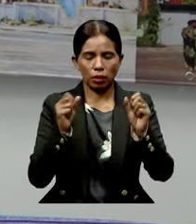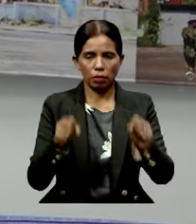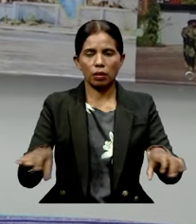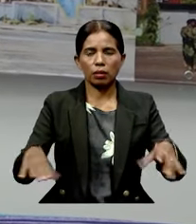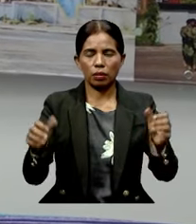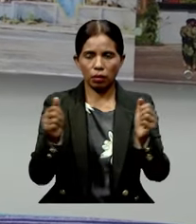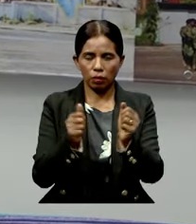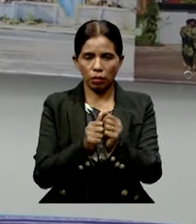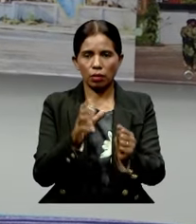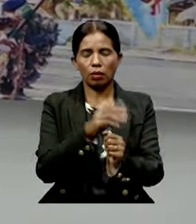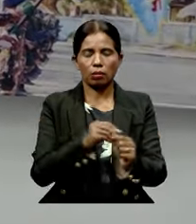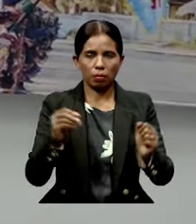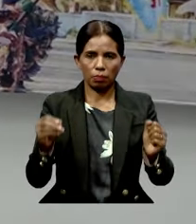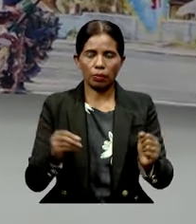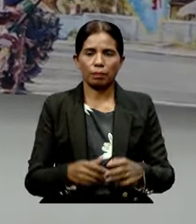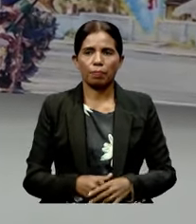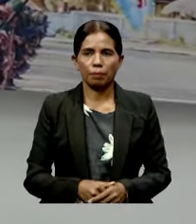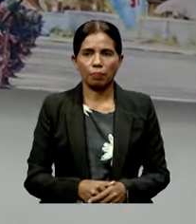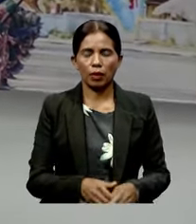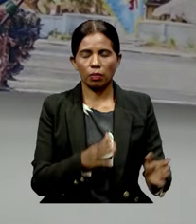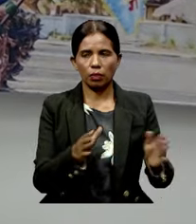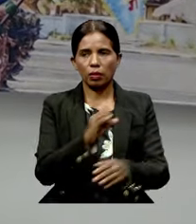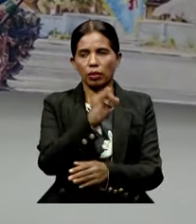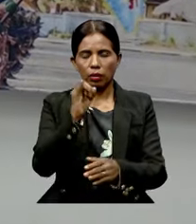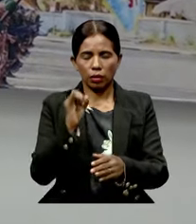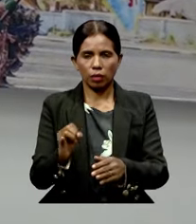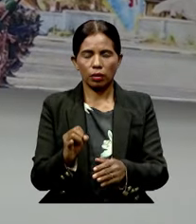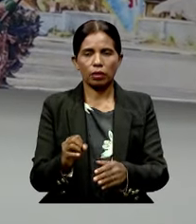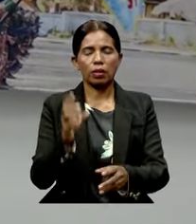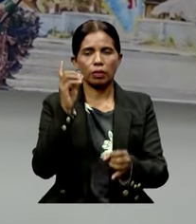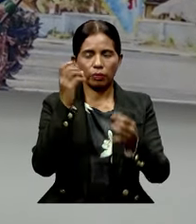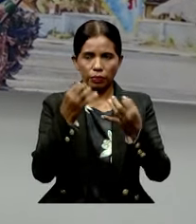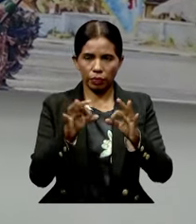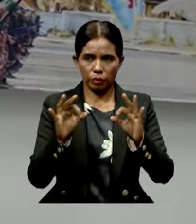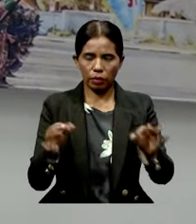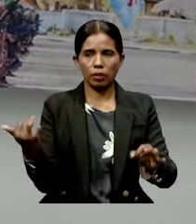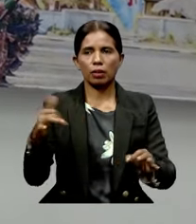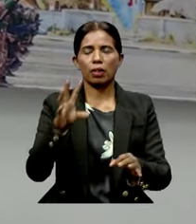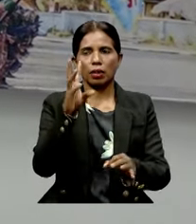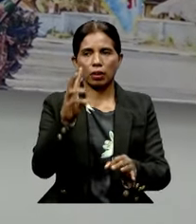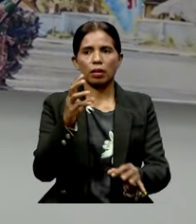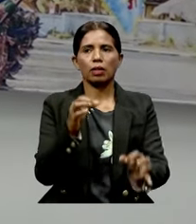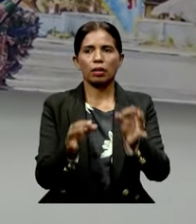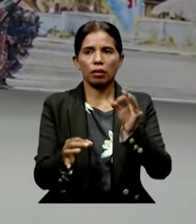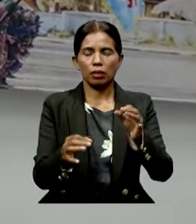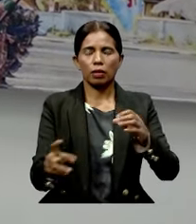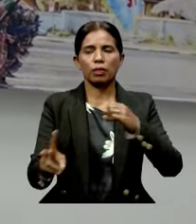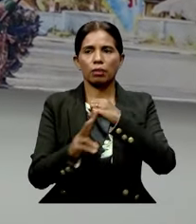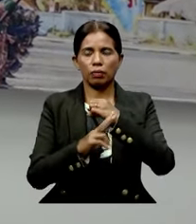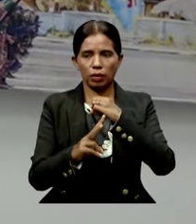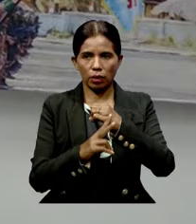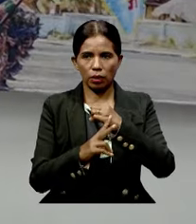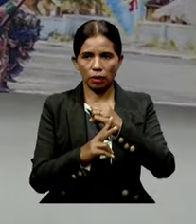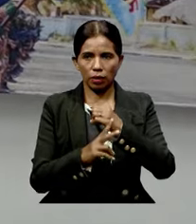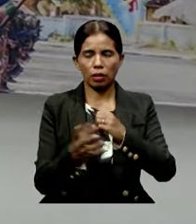a moto com Interpol, vela captura mocira. Processo de identificação se determina ser na NEN que sai vítima ou